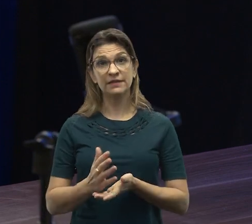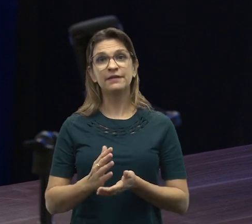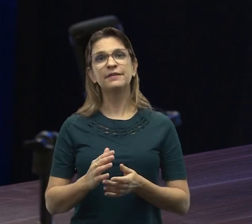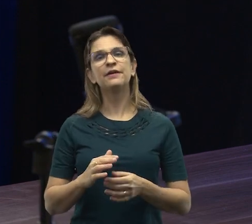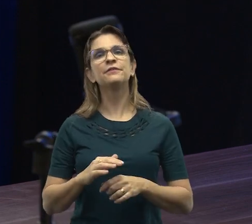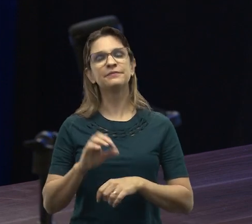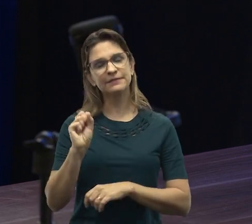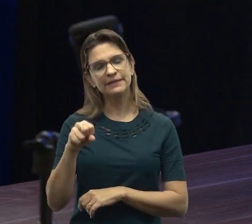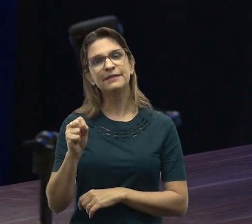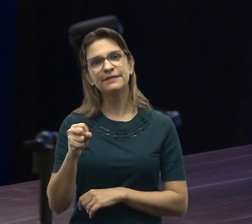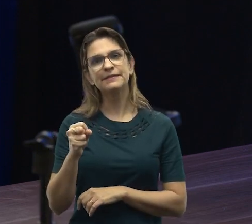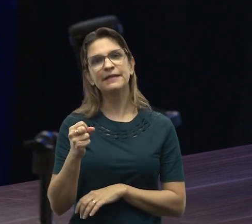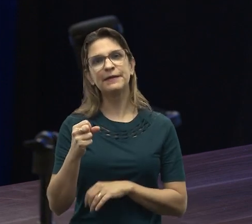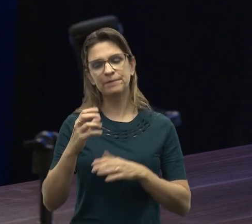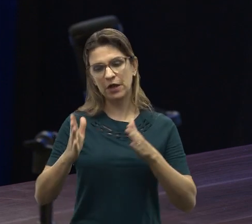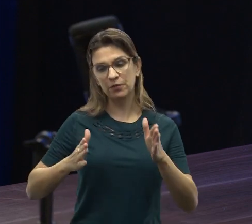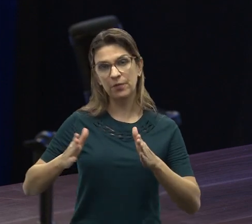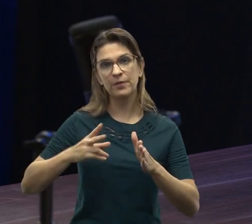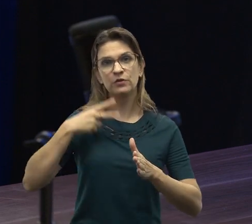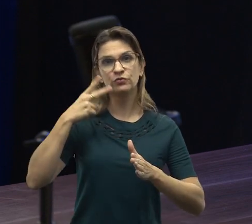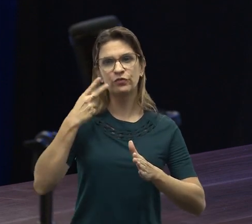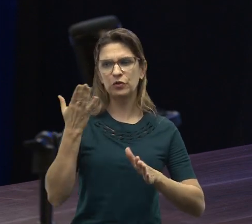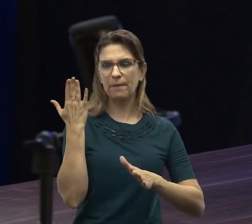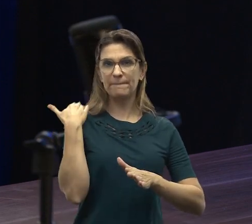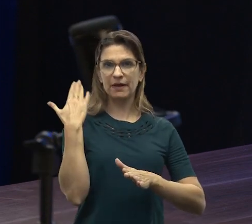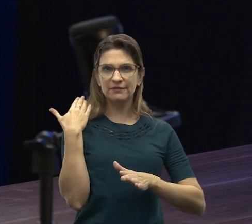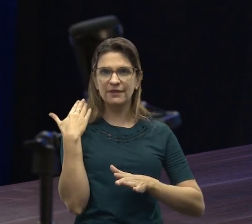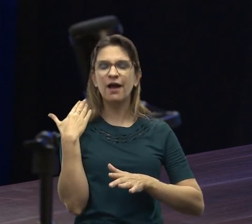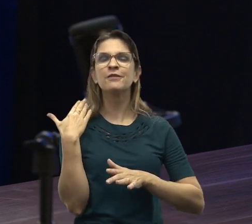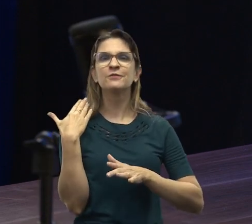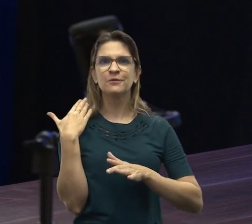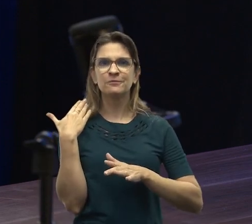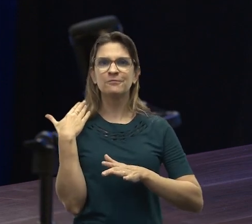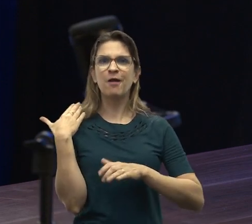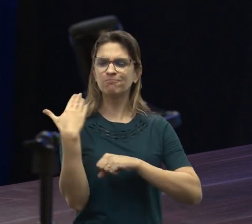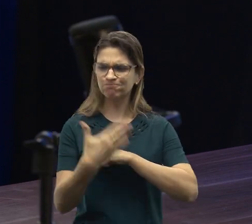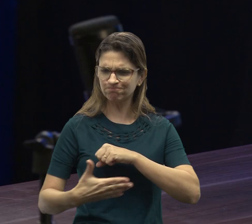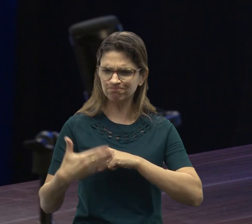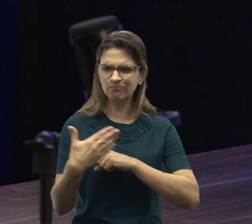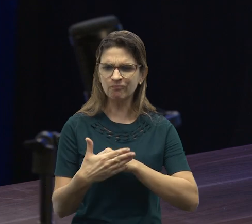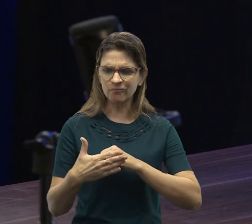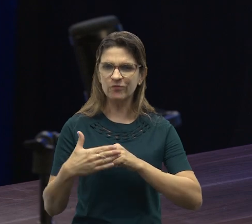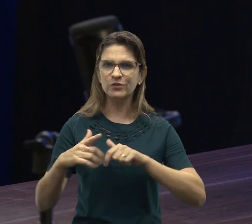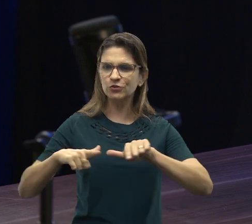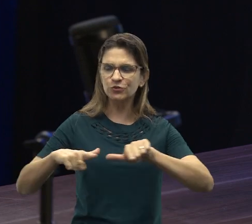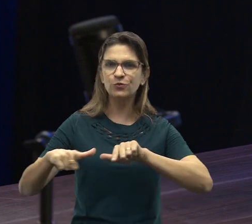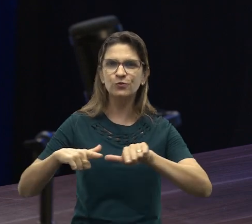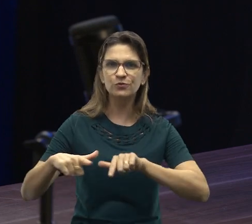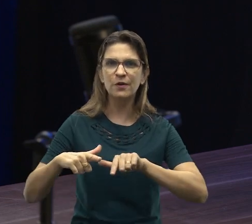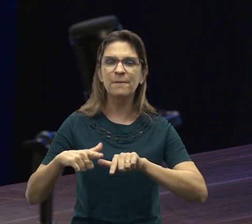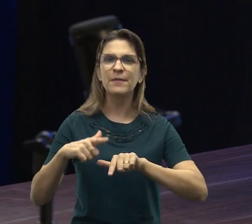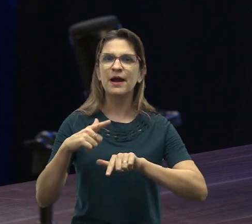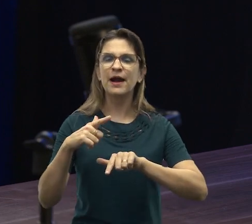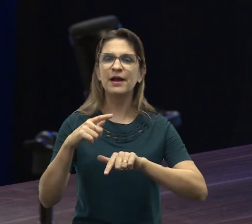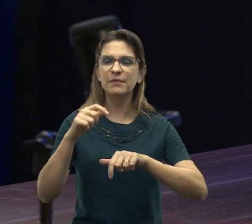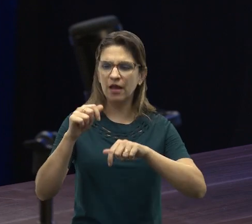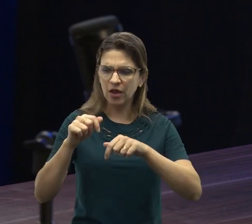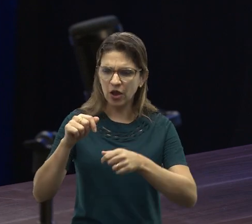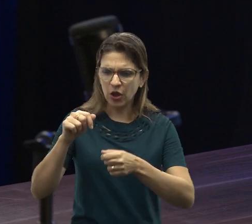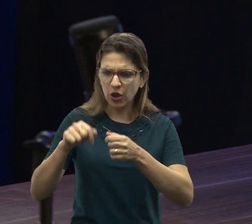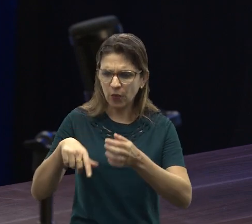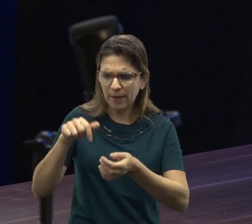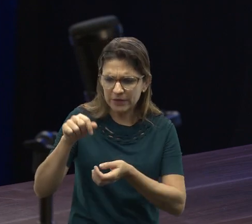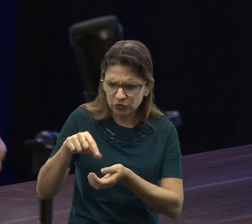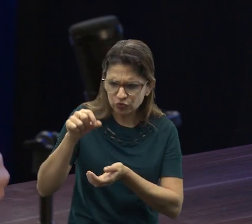ter a disponibilidade dos remédios homeopáticos, que são remédios muito baratos, né, um custo muito